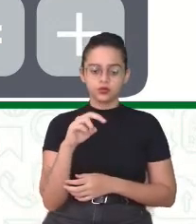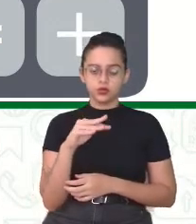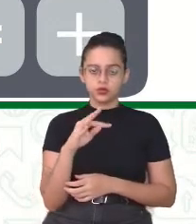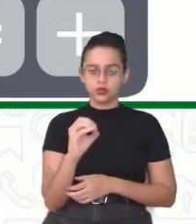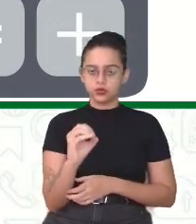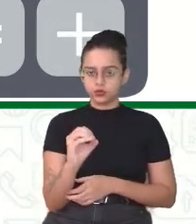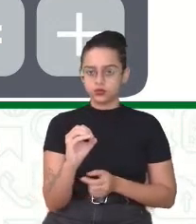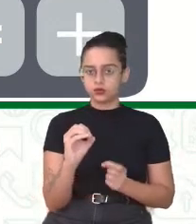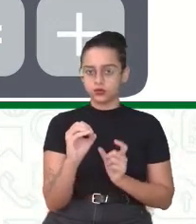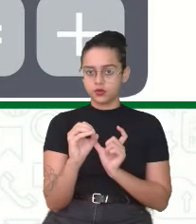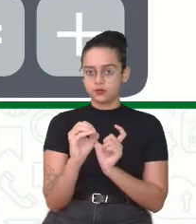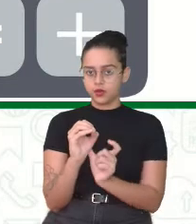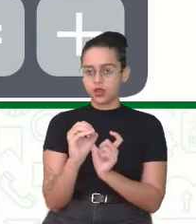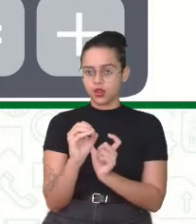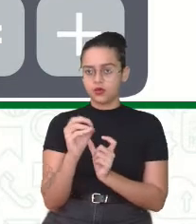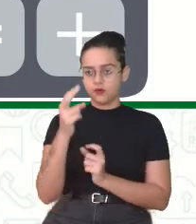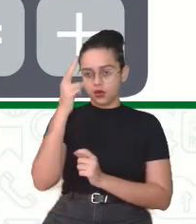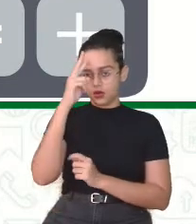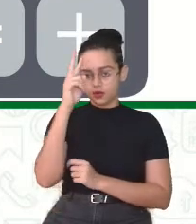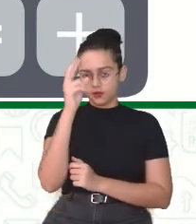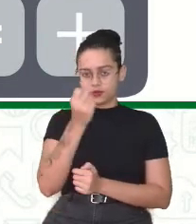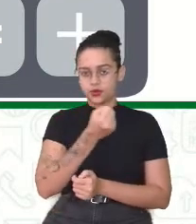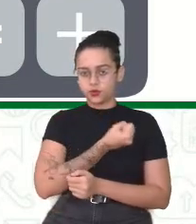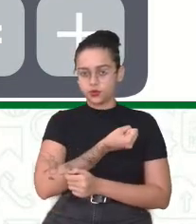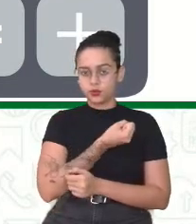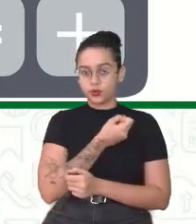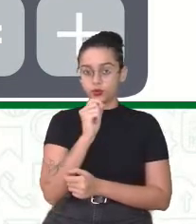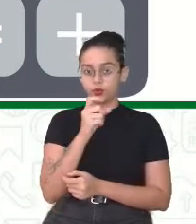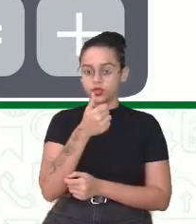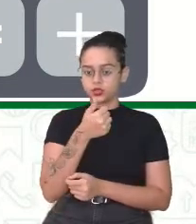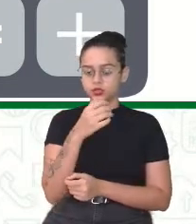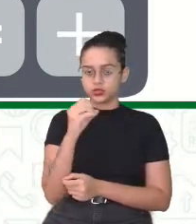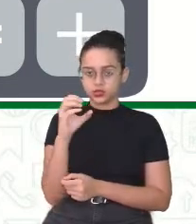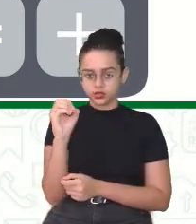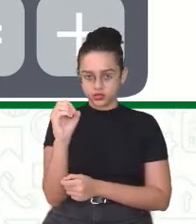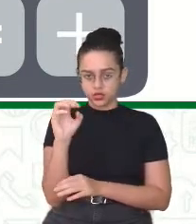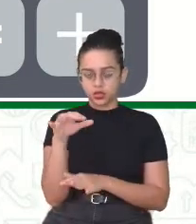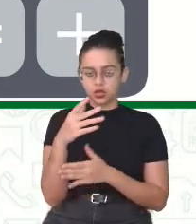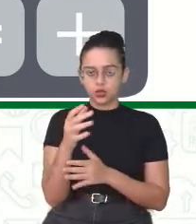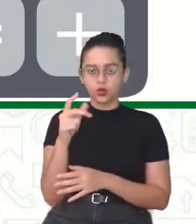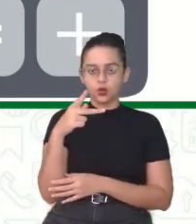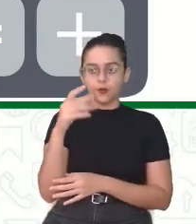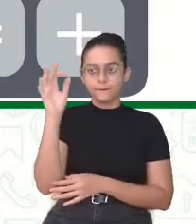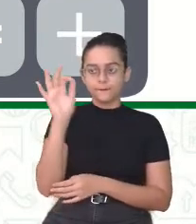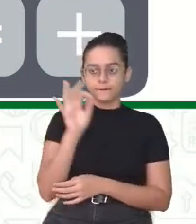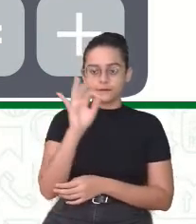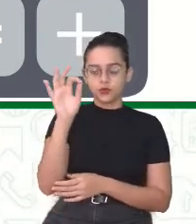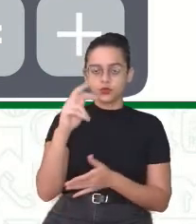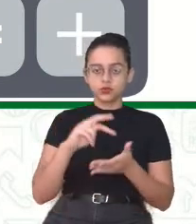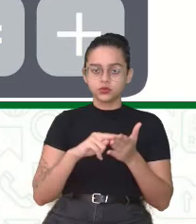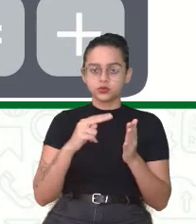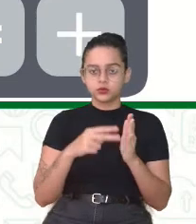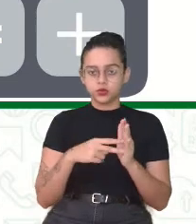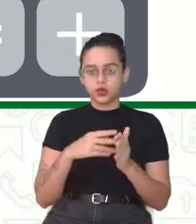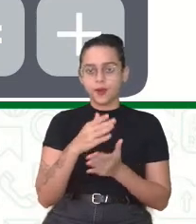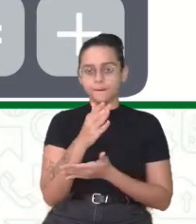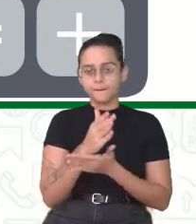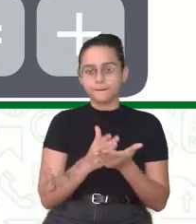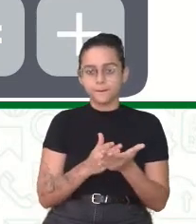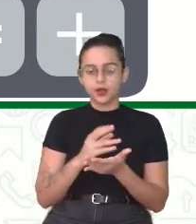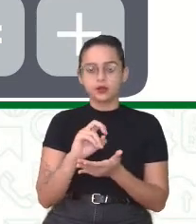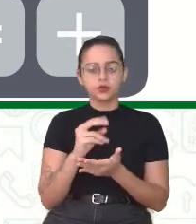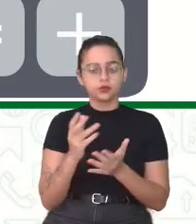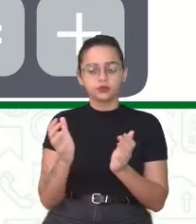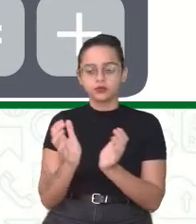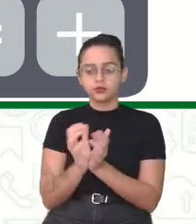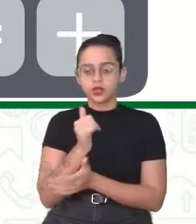palavra porcento, lembra o número 100. A porcentagem significa partes ou porções